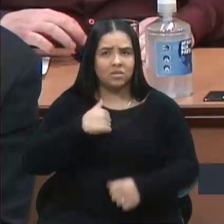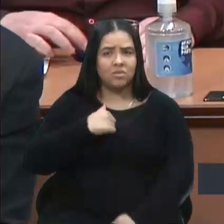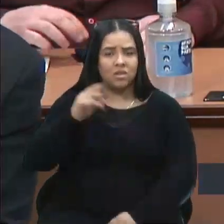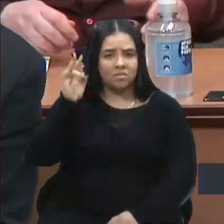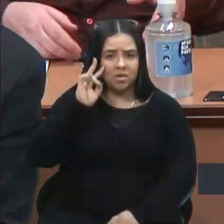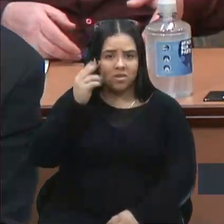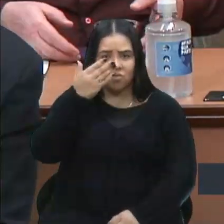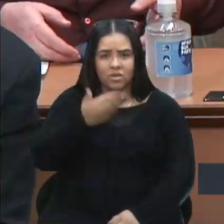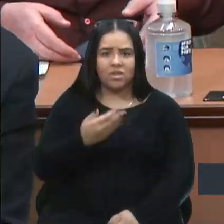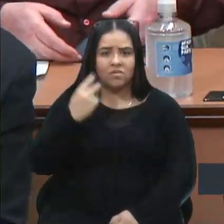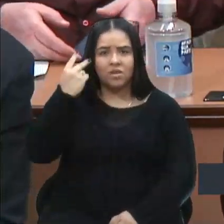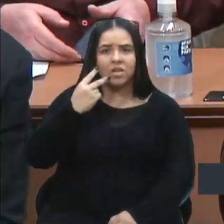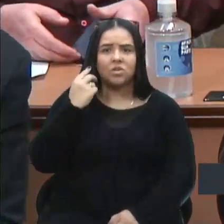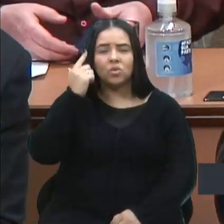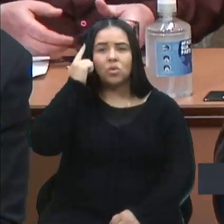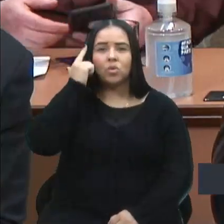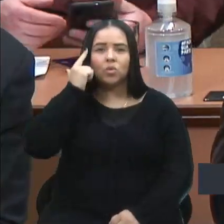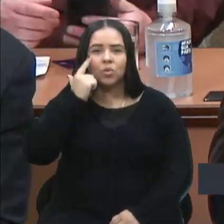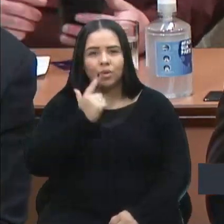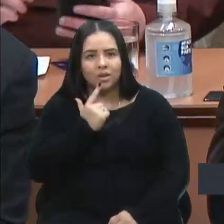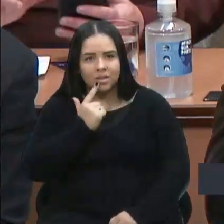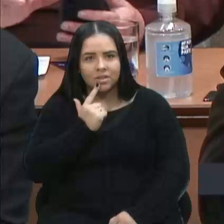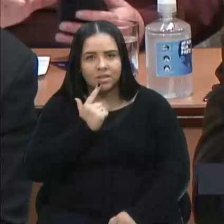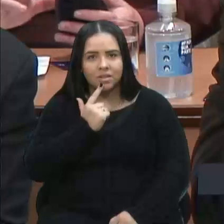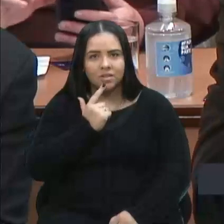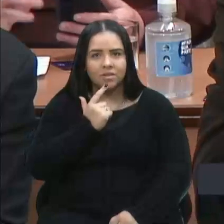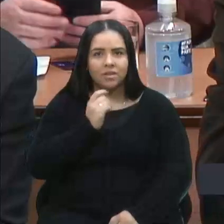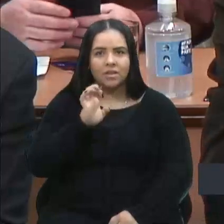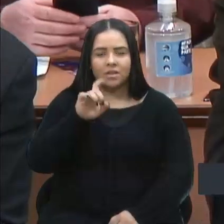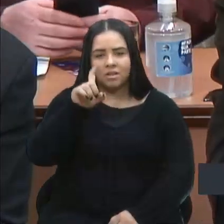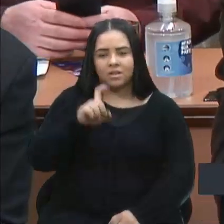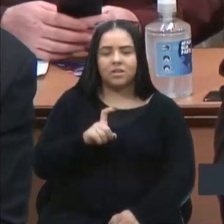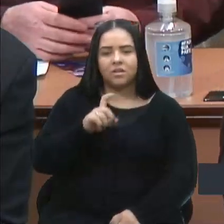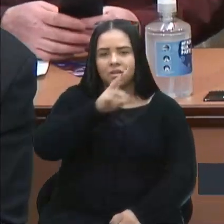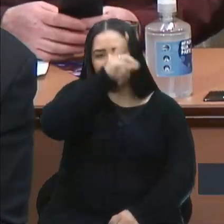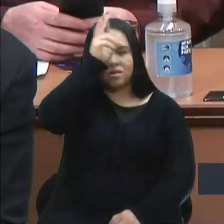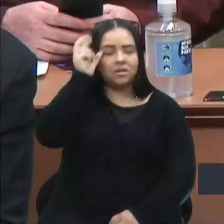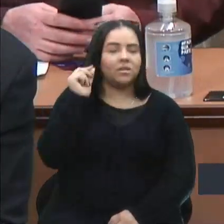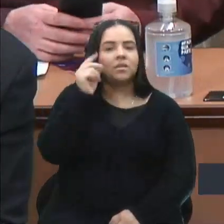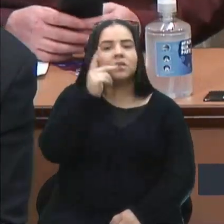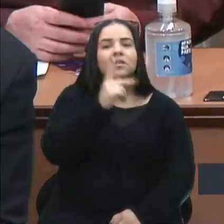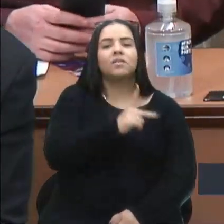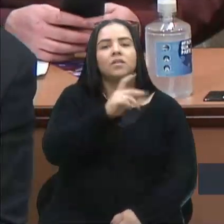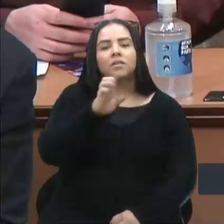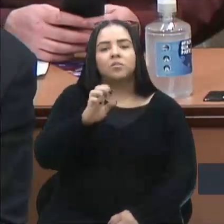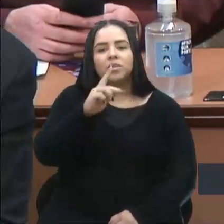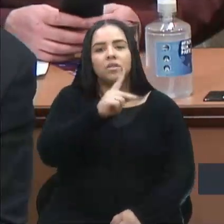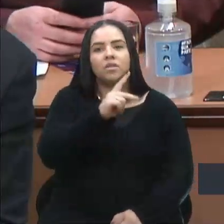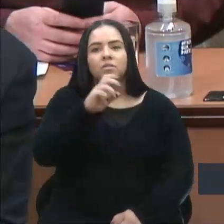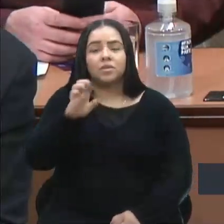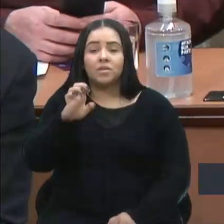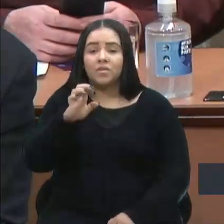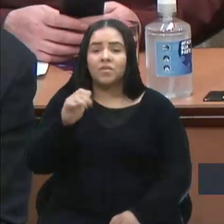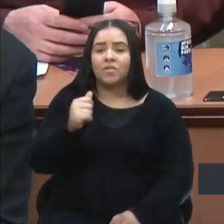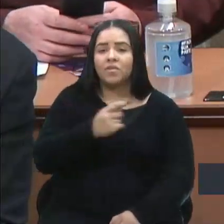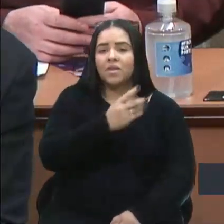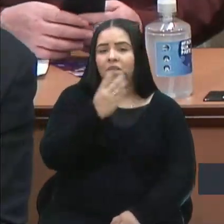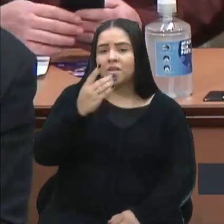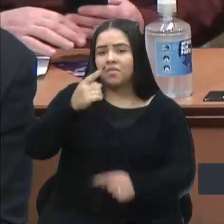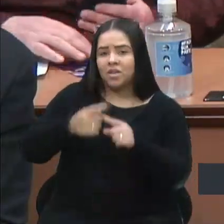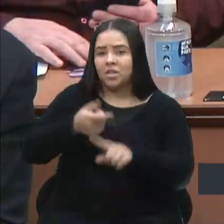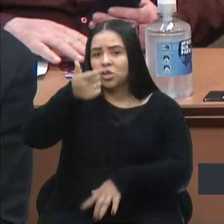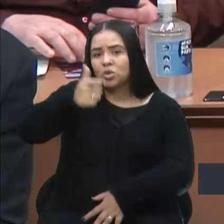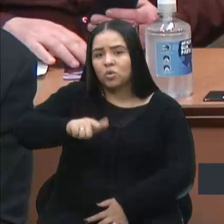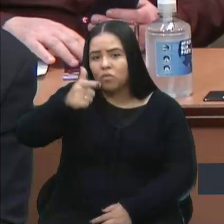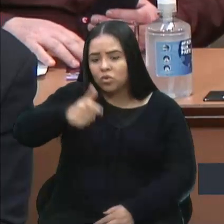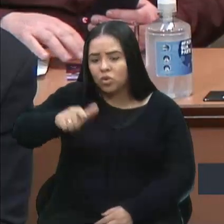o vereador Lucas que o ex-prefeito Pepe Vargas tentou por várias vezes se reeleger e não